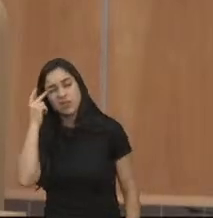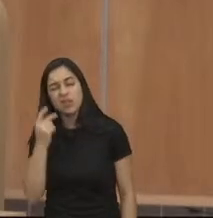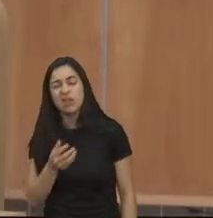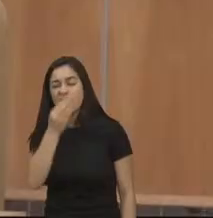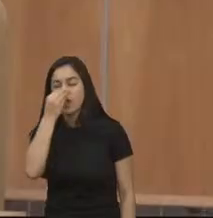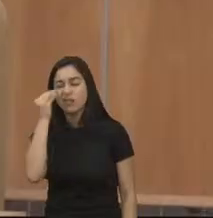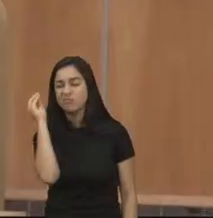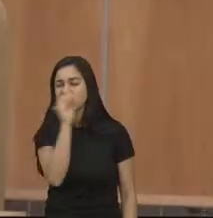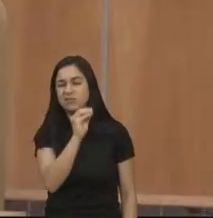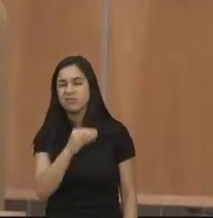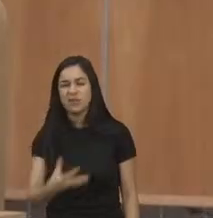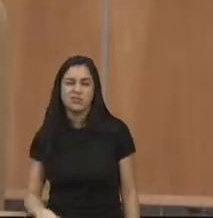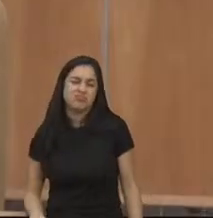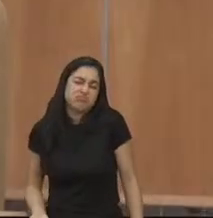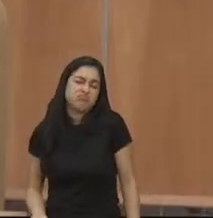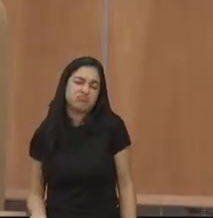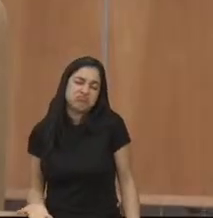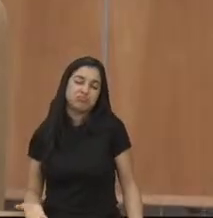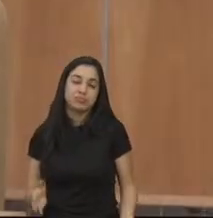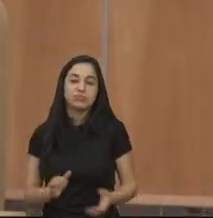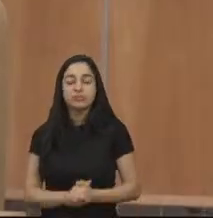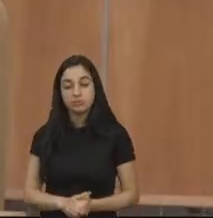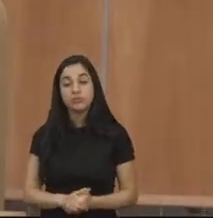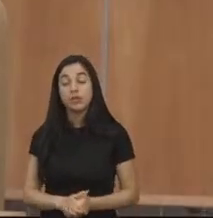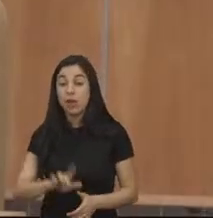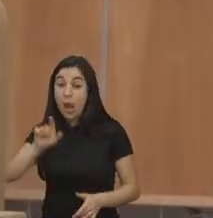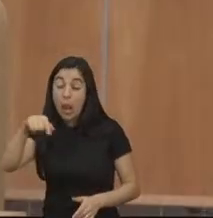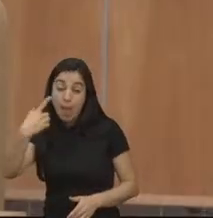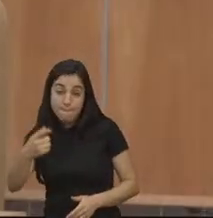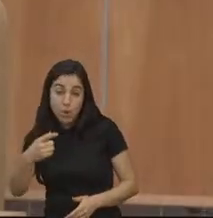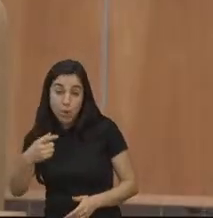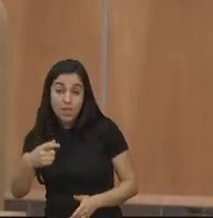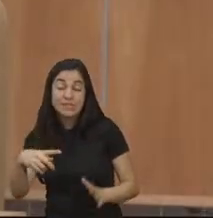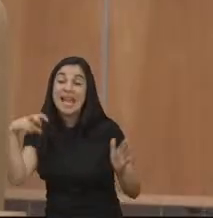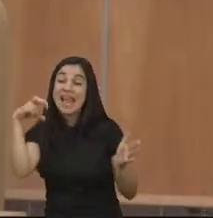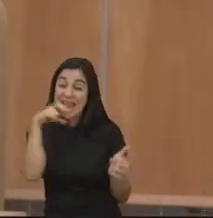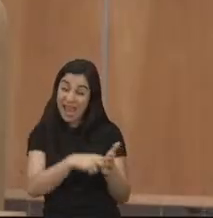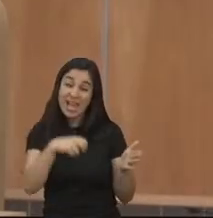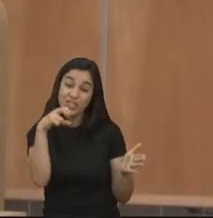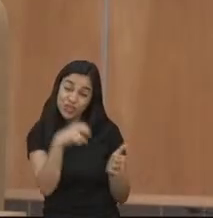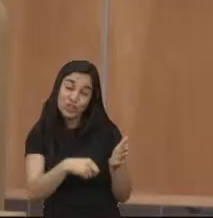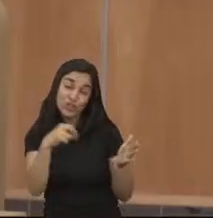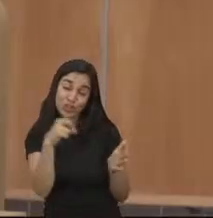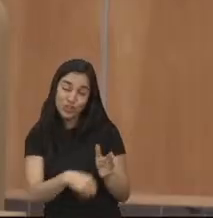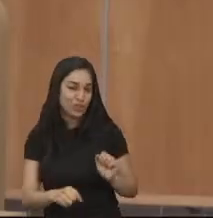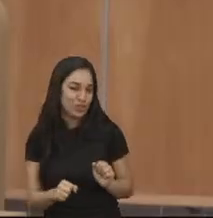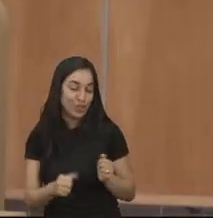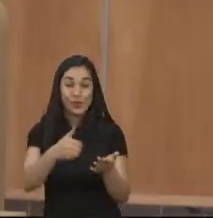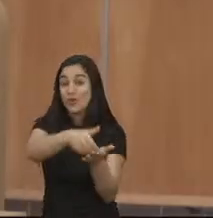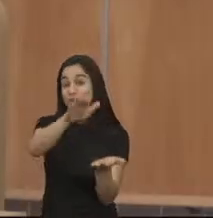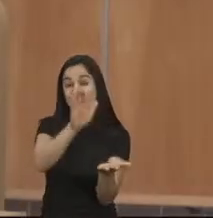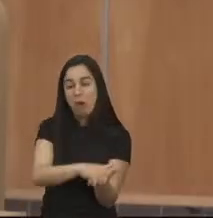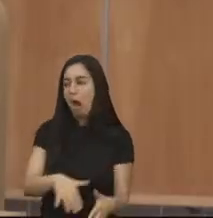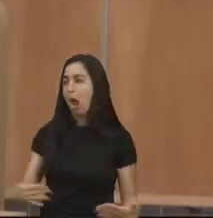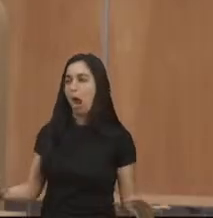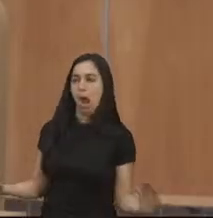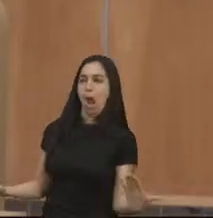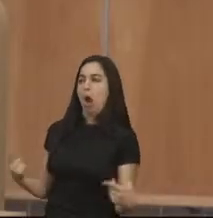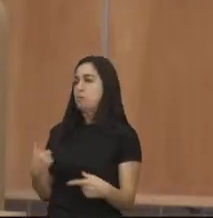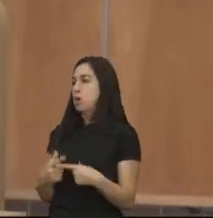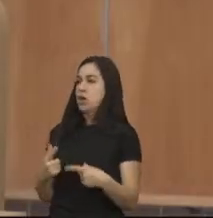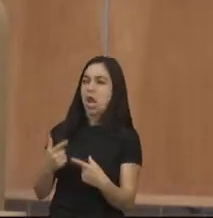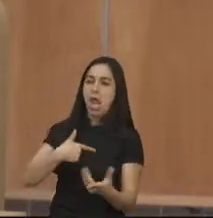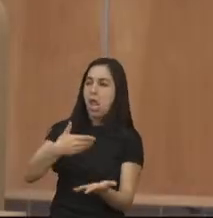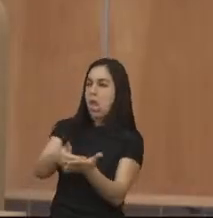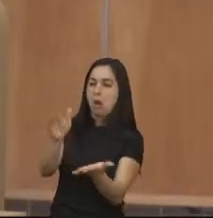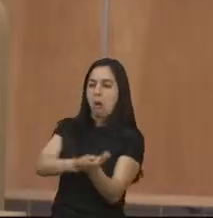não existir. E aí depois é penalizado com uma multa. Mas por que